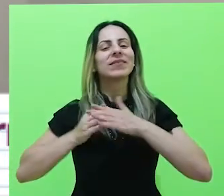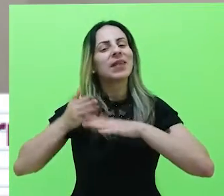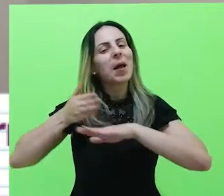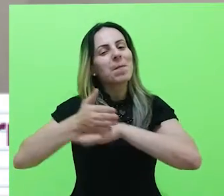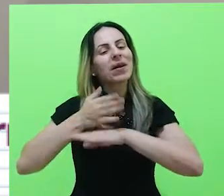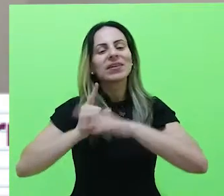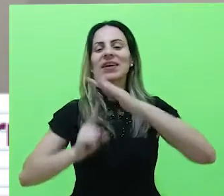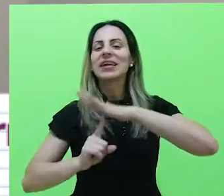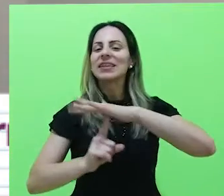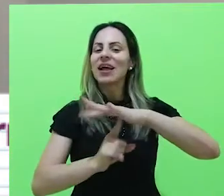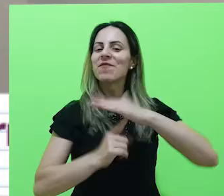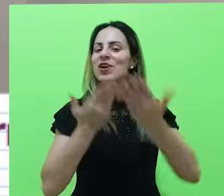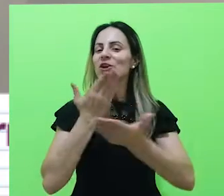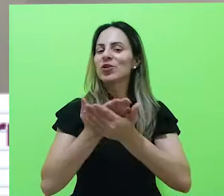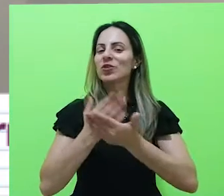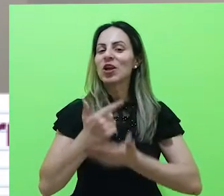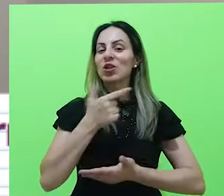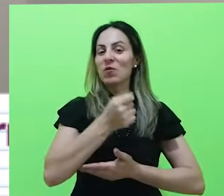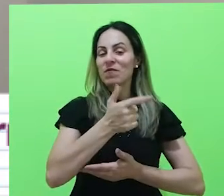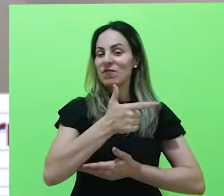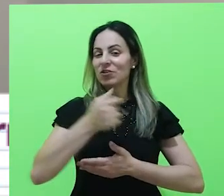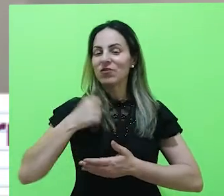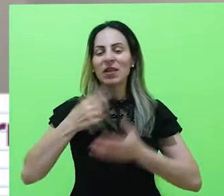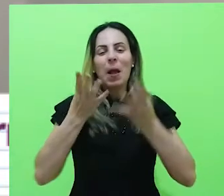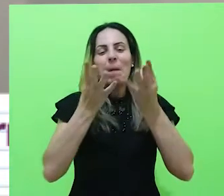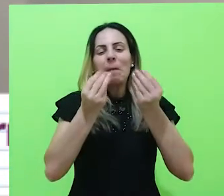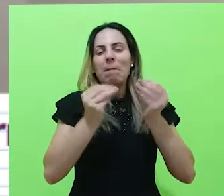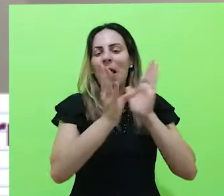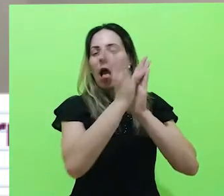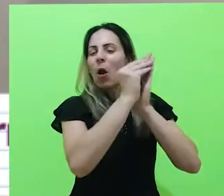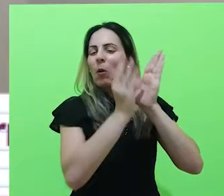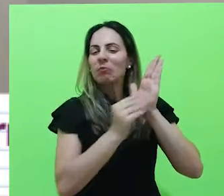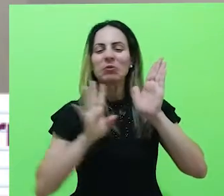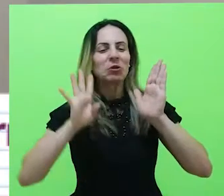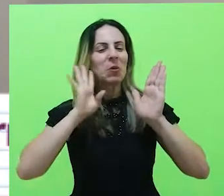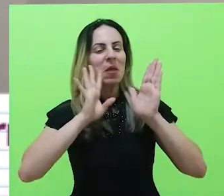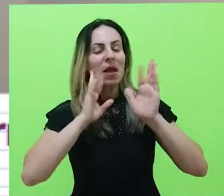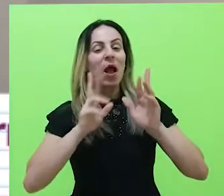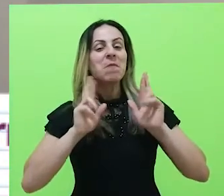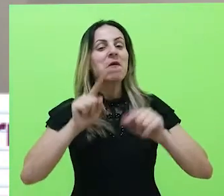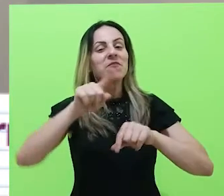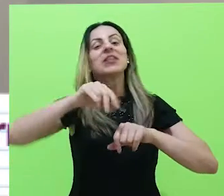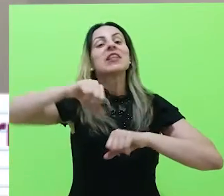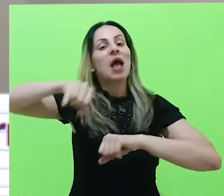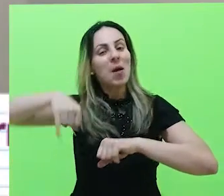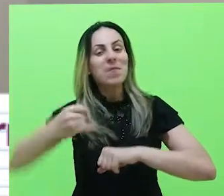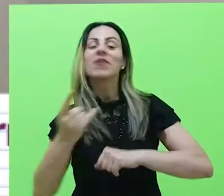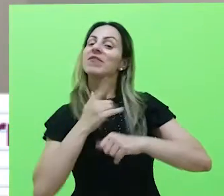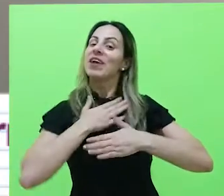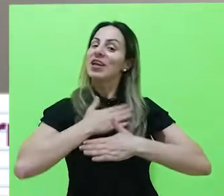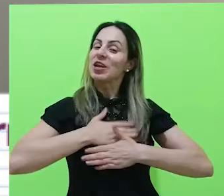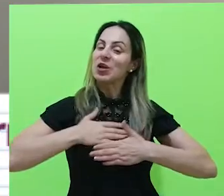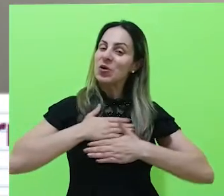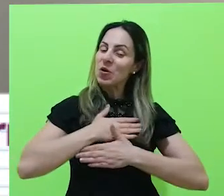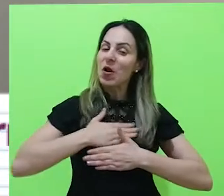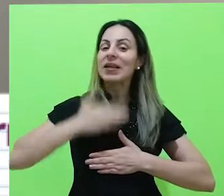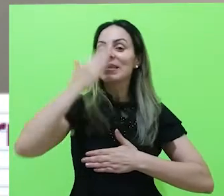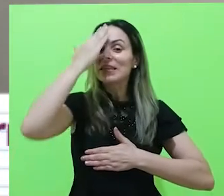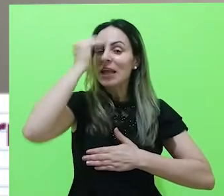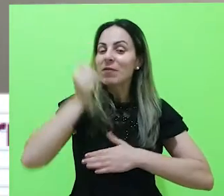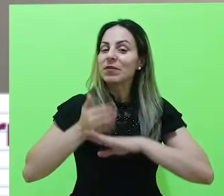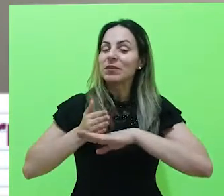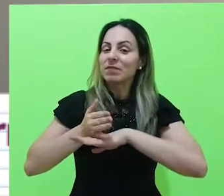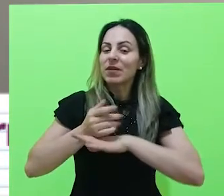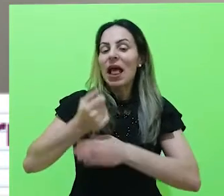Estudante 2021, que está cheia de conteúdo bacana. Espero que vocês aproveitem, que vocês gostem. Sabe quando você entra